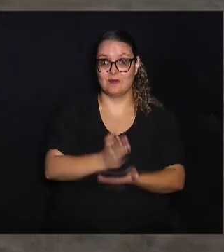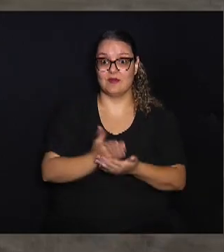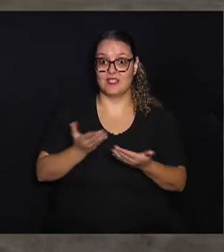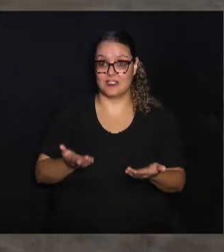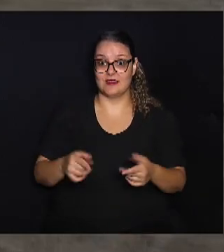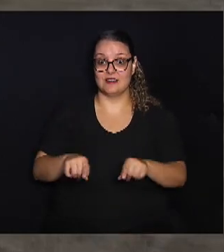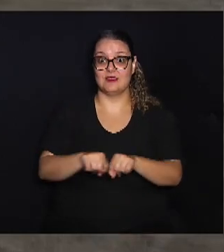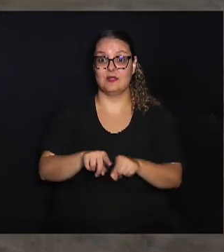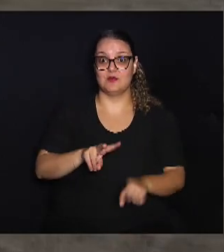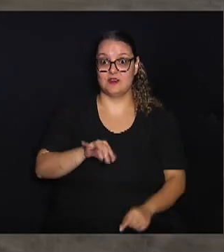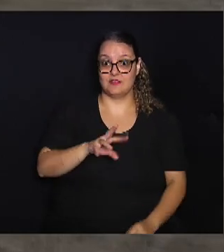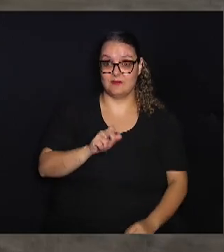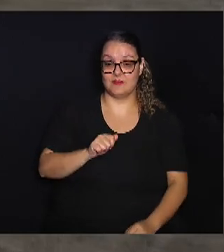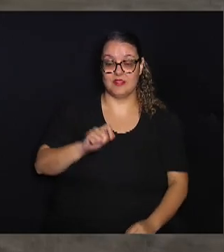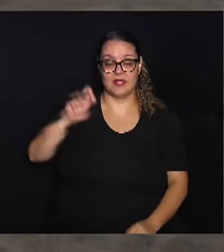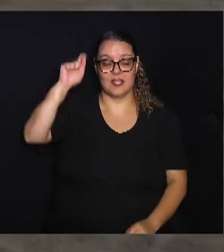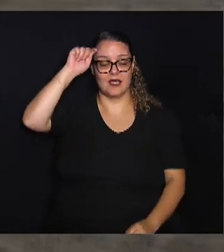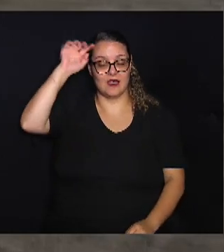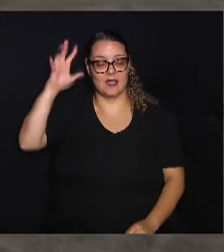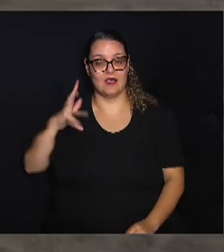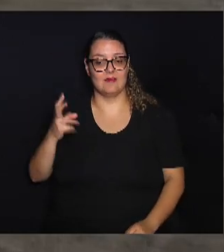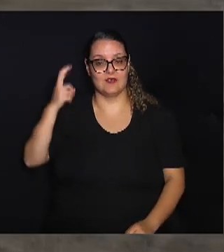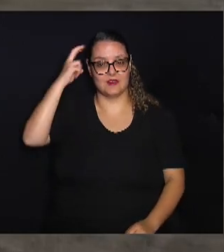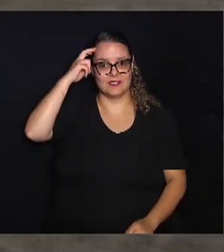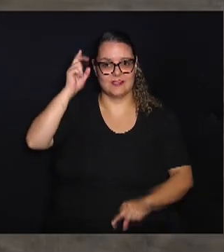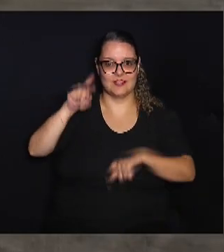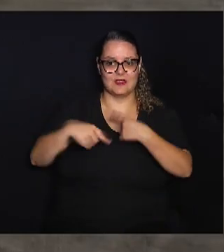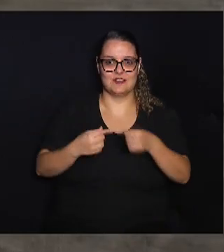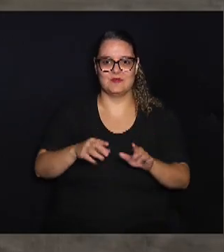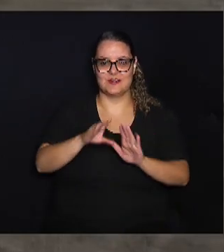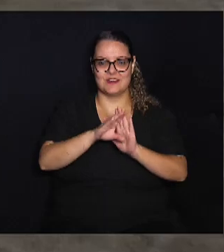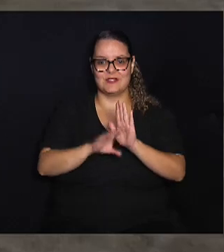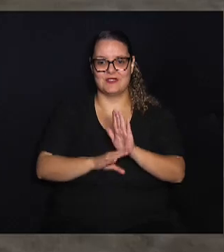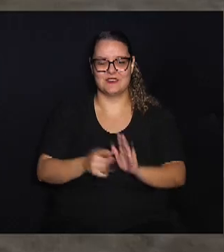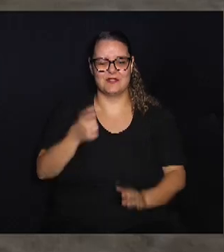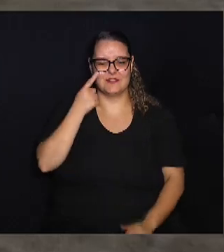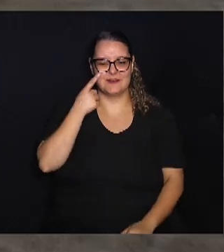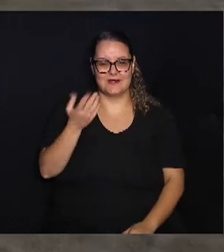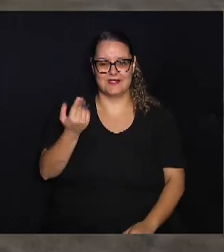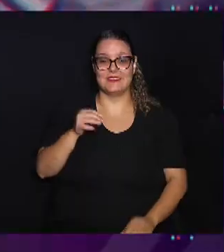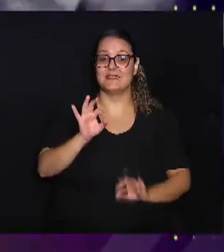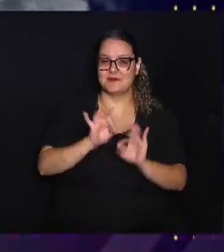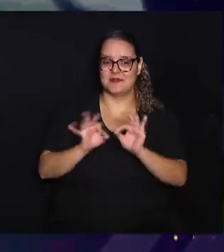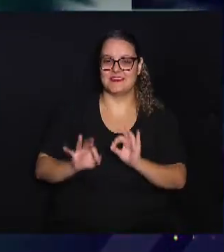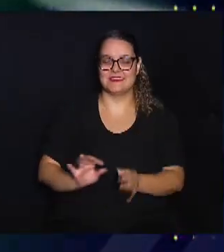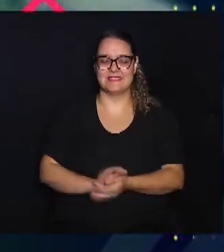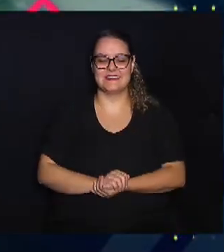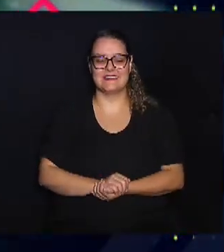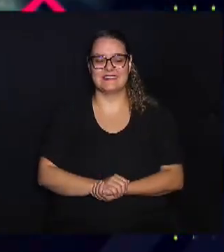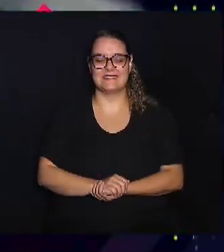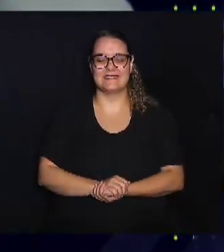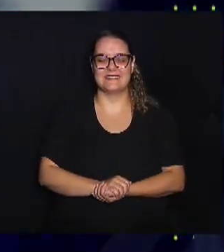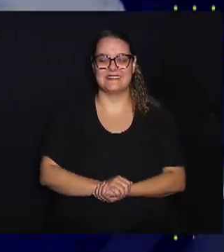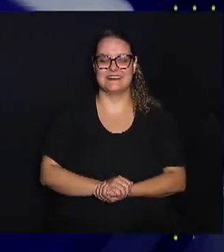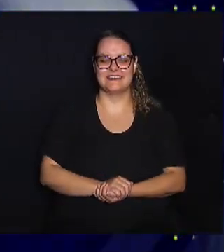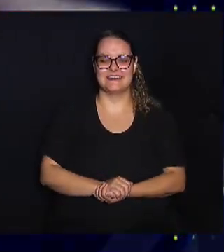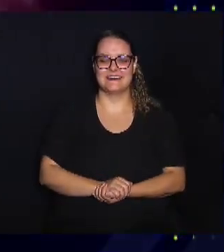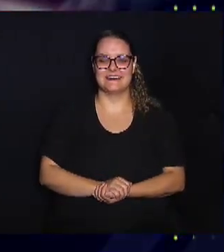da virada afrocultural, nós temos outras programações. Espia aí e se programa.